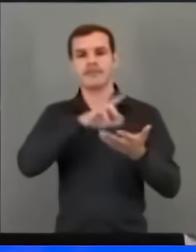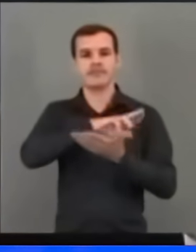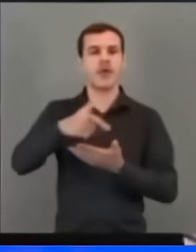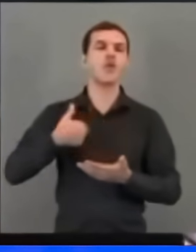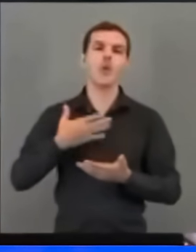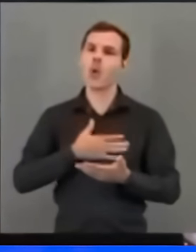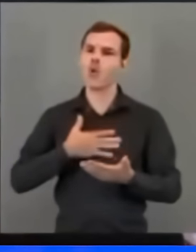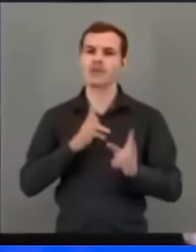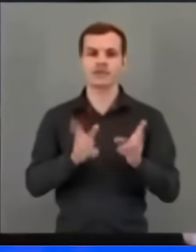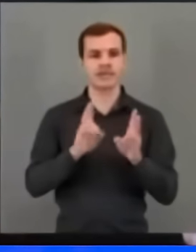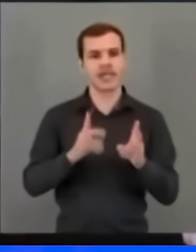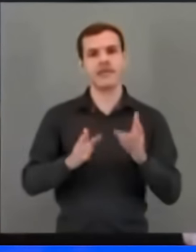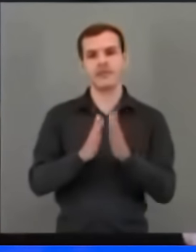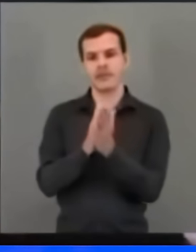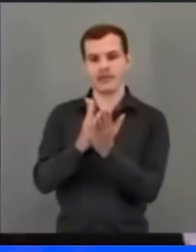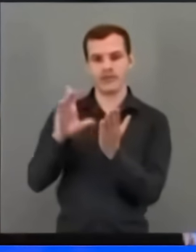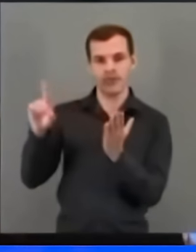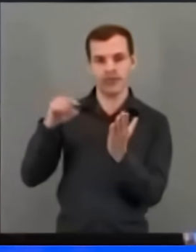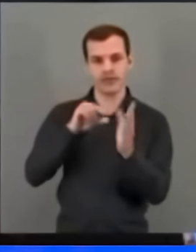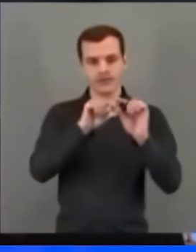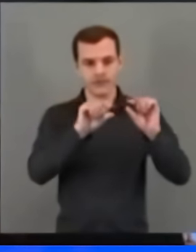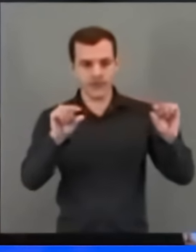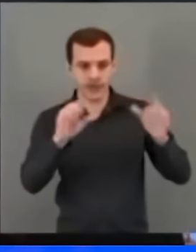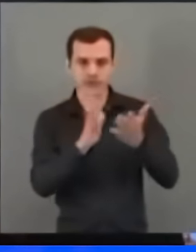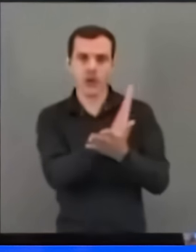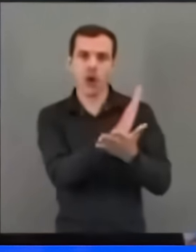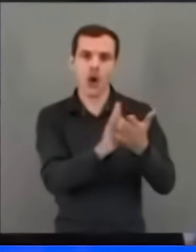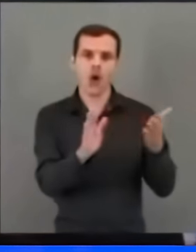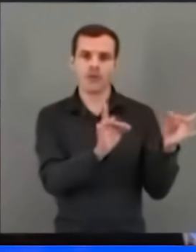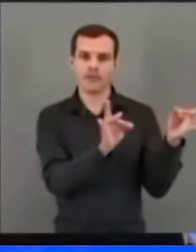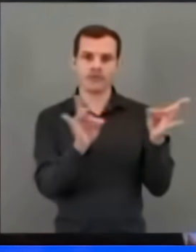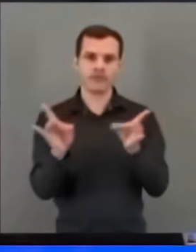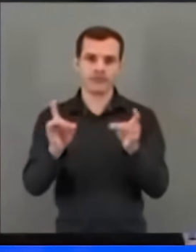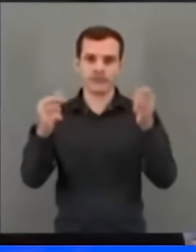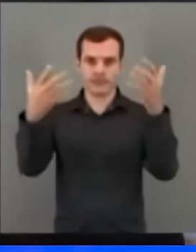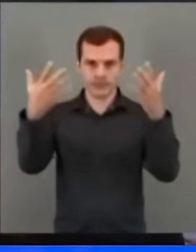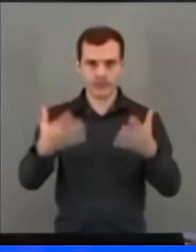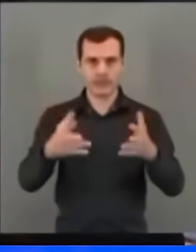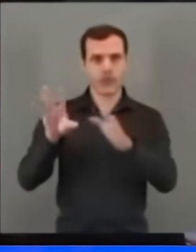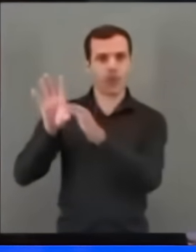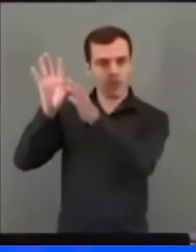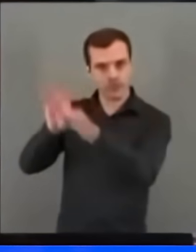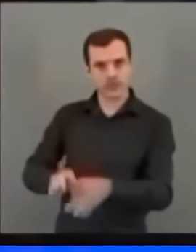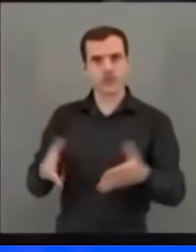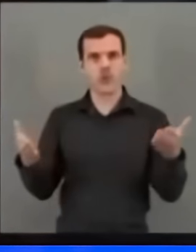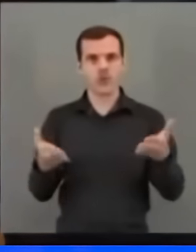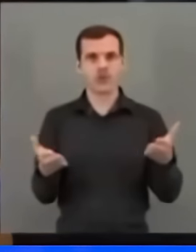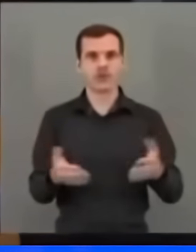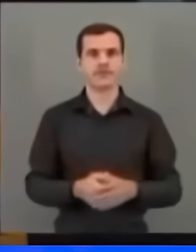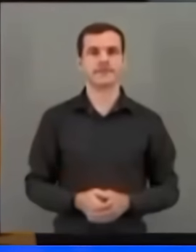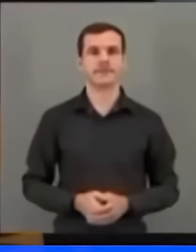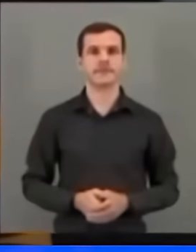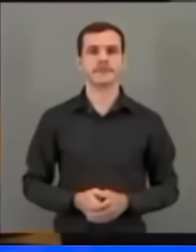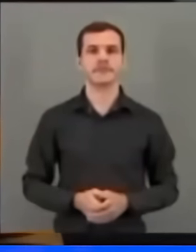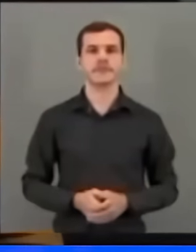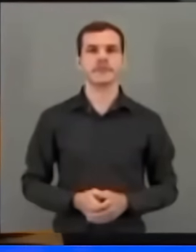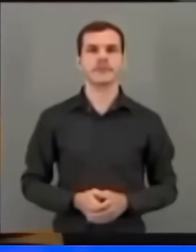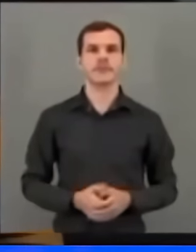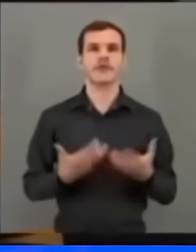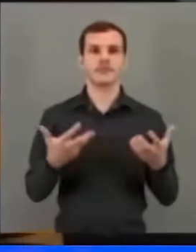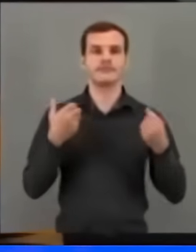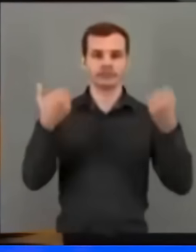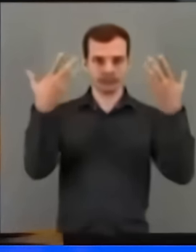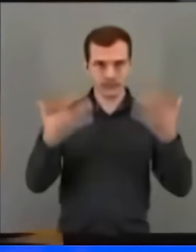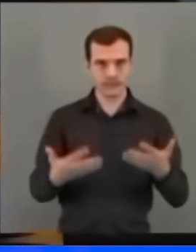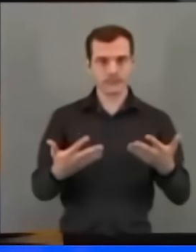gosto de pegar alguns versículos e contextualizar para o que está acontecendo aqui hoje. Não sem antes dizer que hoje a gente parece que está